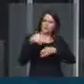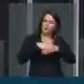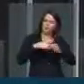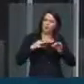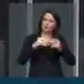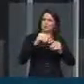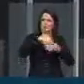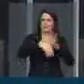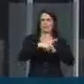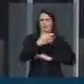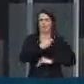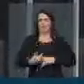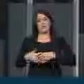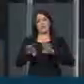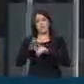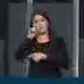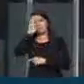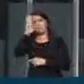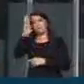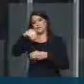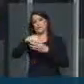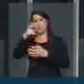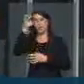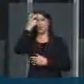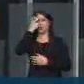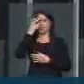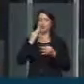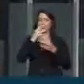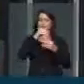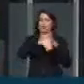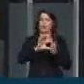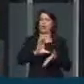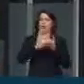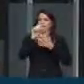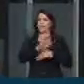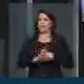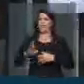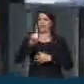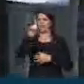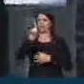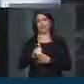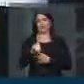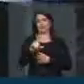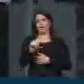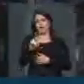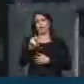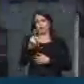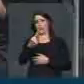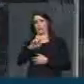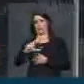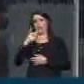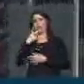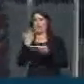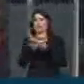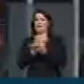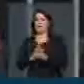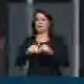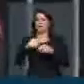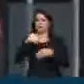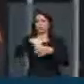do governo e particularmente no campo da cultura, o Conselho Nacional do Direito Autoral foi extinto. Portanto, o